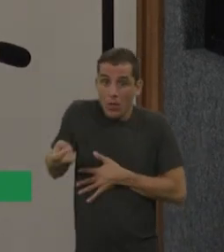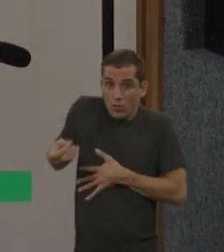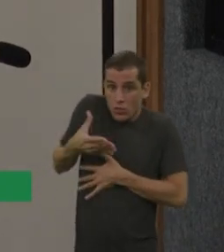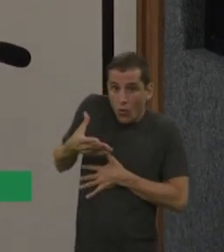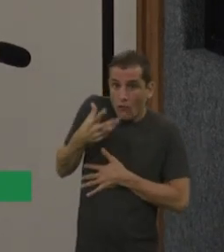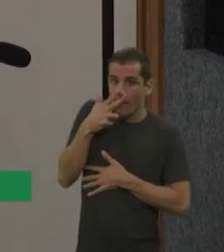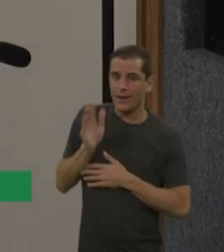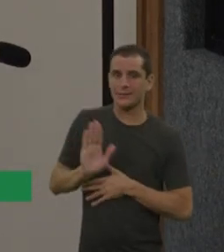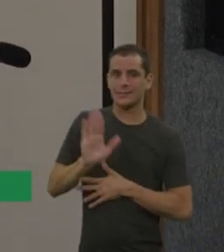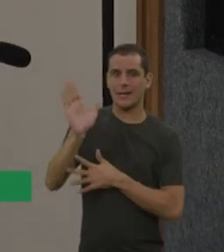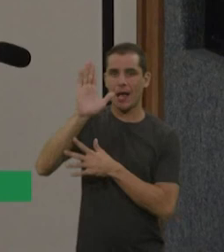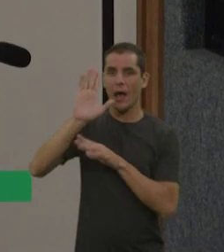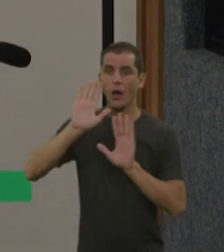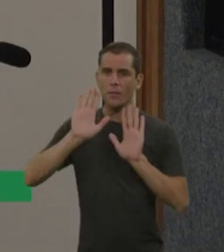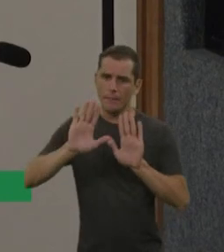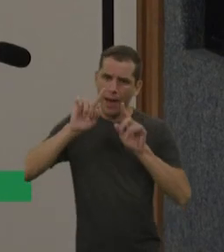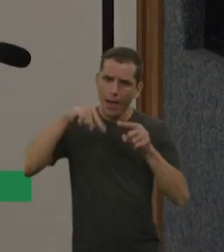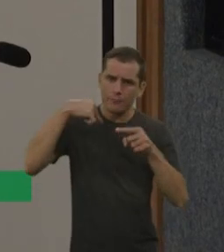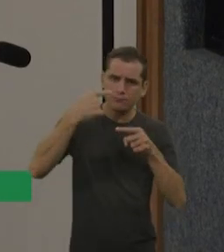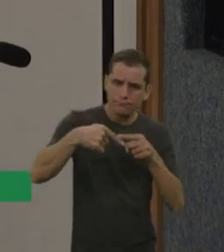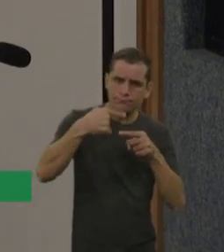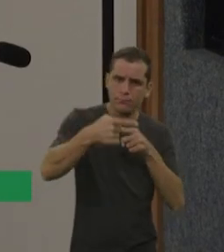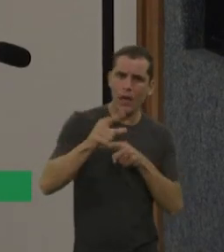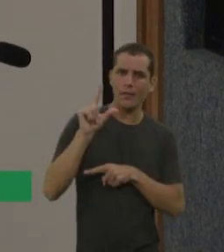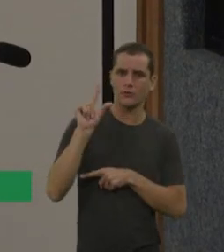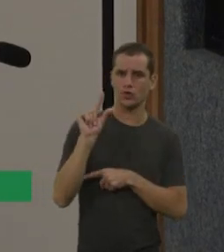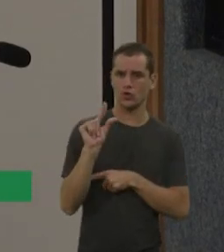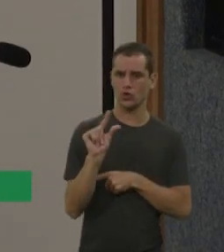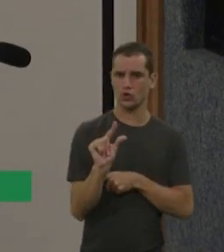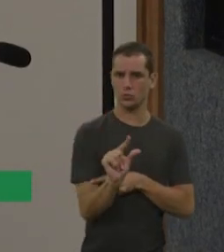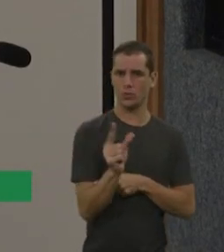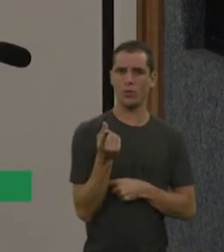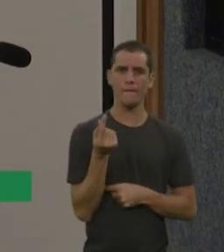forma que fique mais fácil, né?